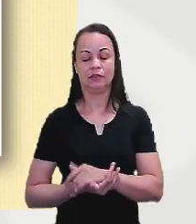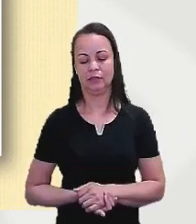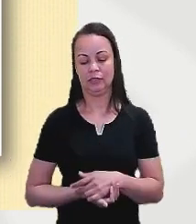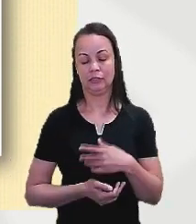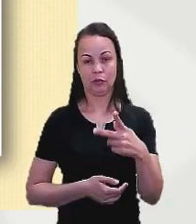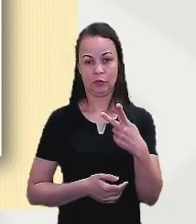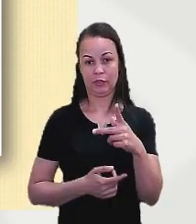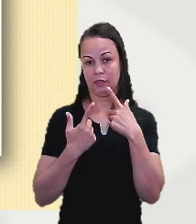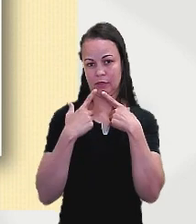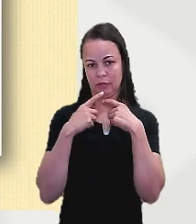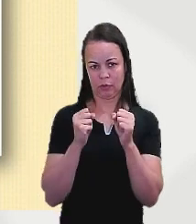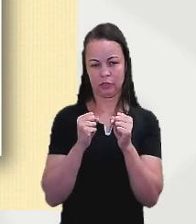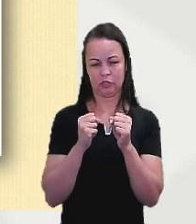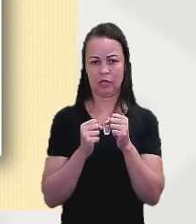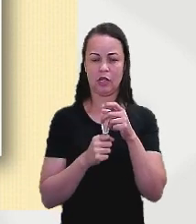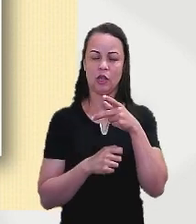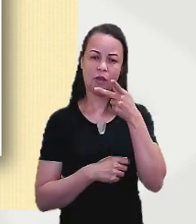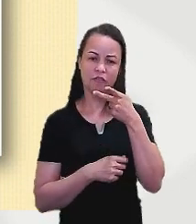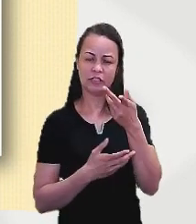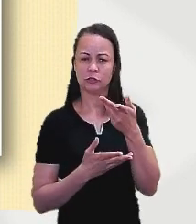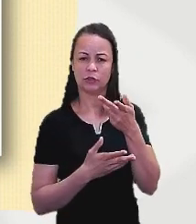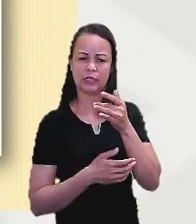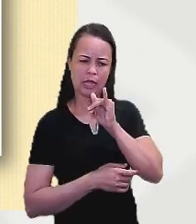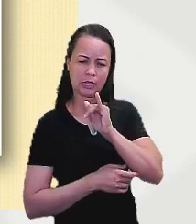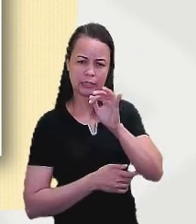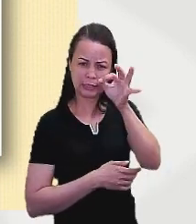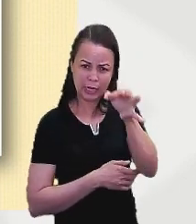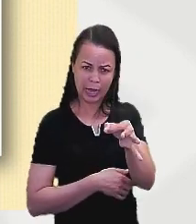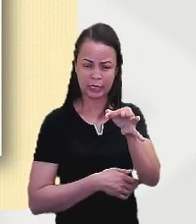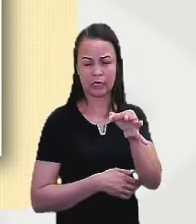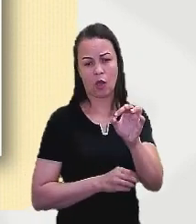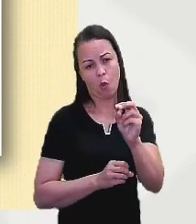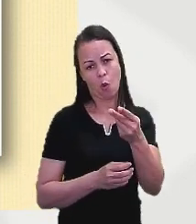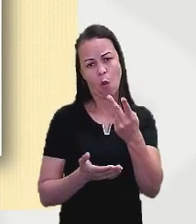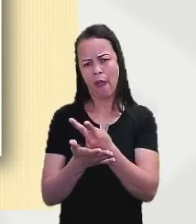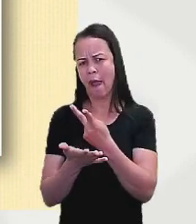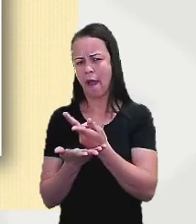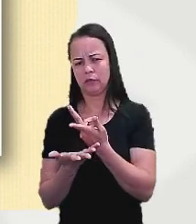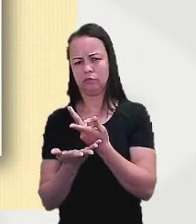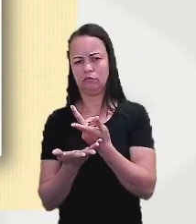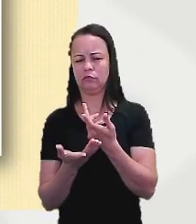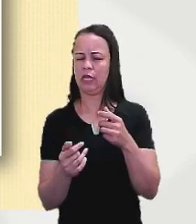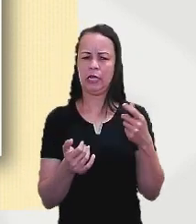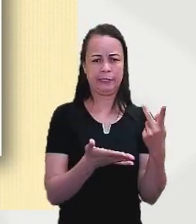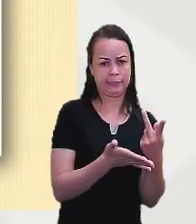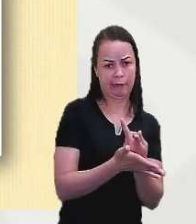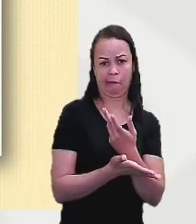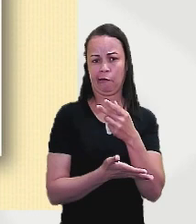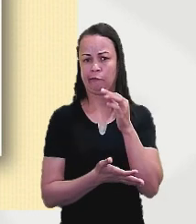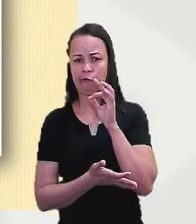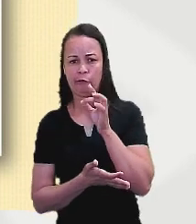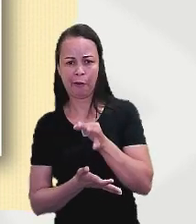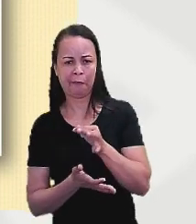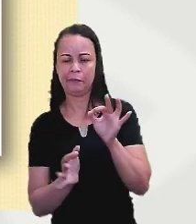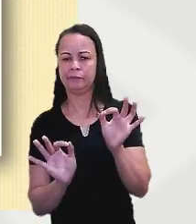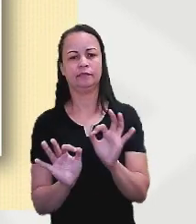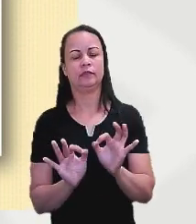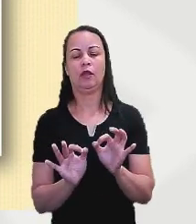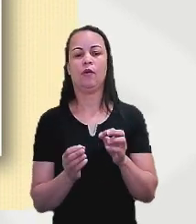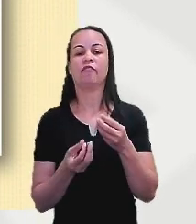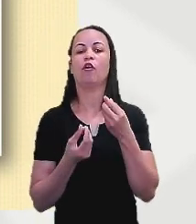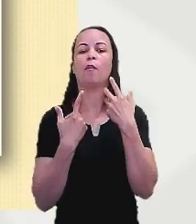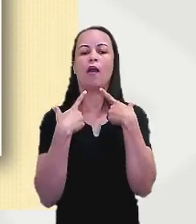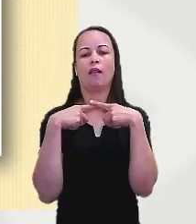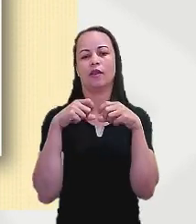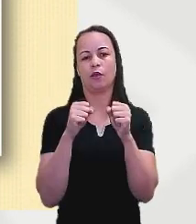é uma linguagem. Eu digo que está certa ou que está errada. Nem é certo, nem é errado, gente. É a forma de linguagem.